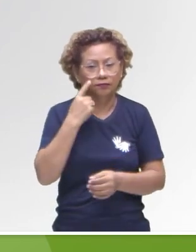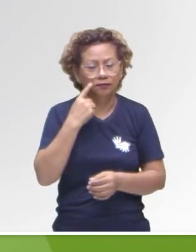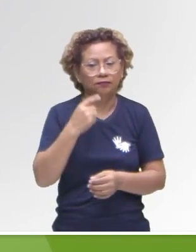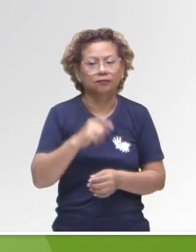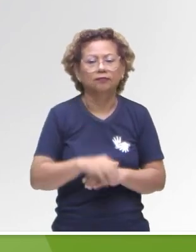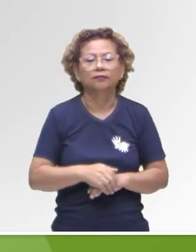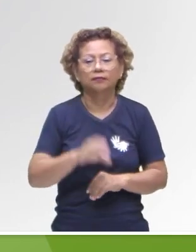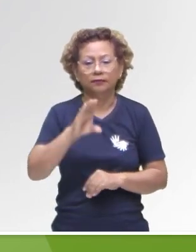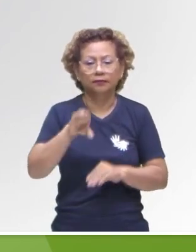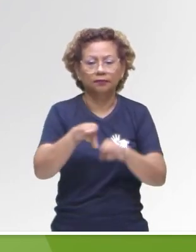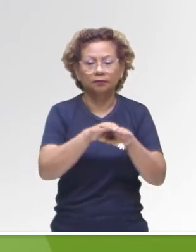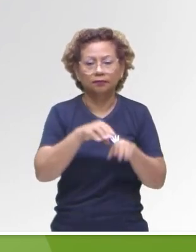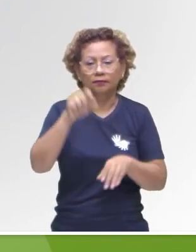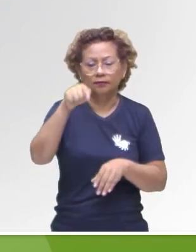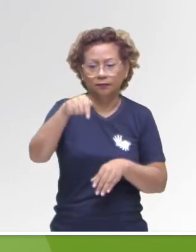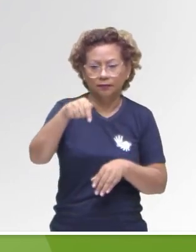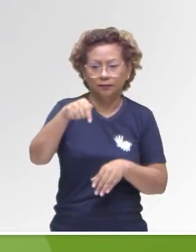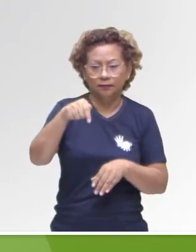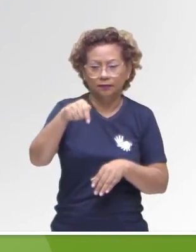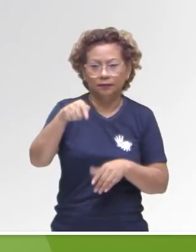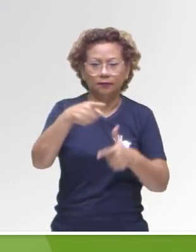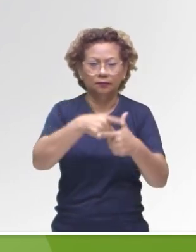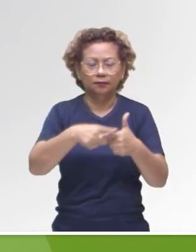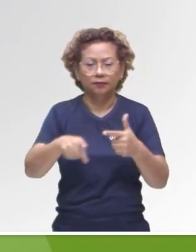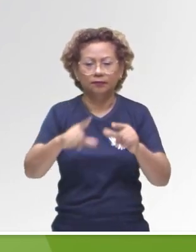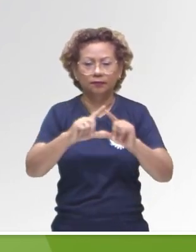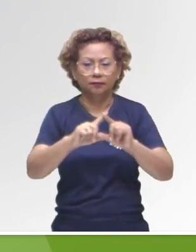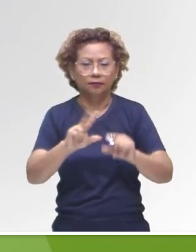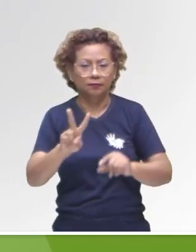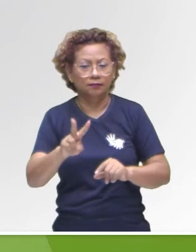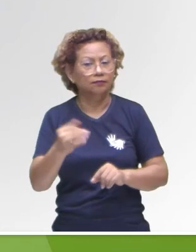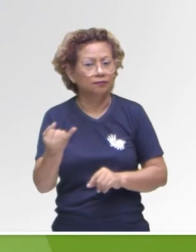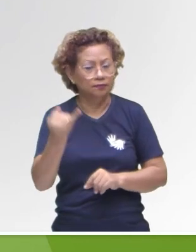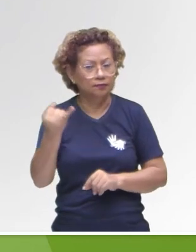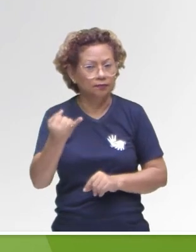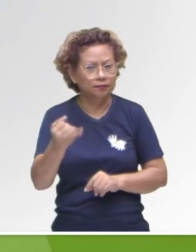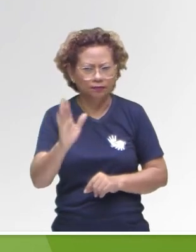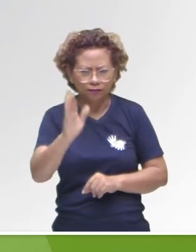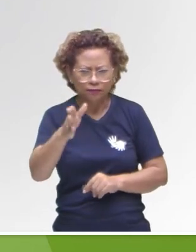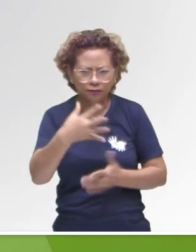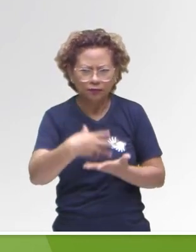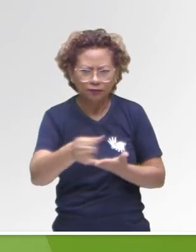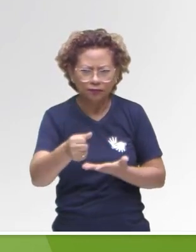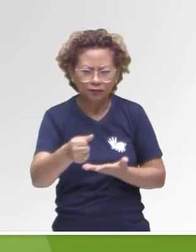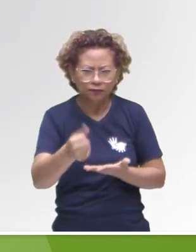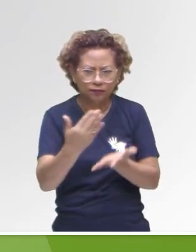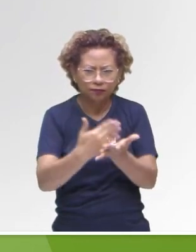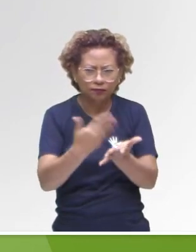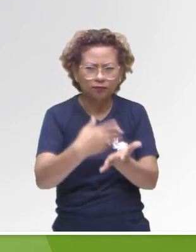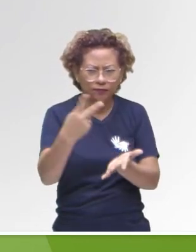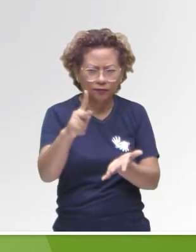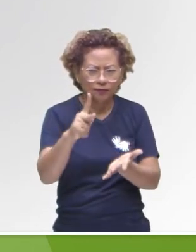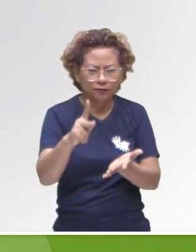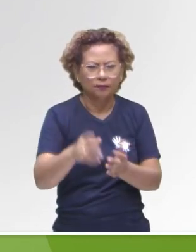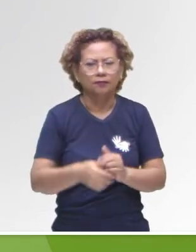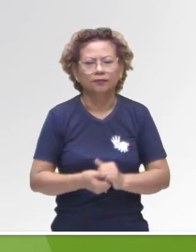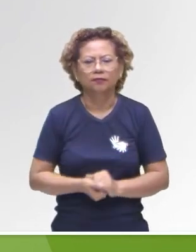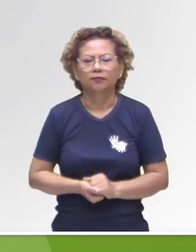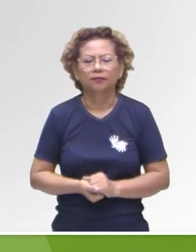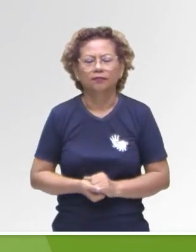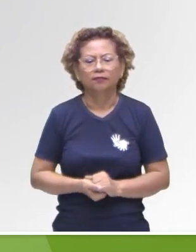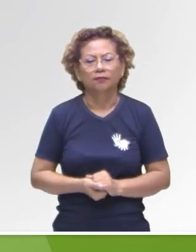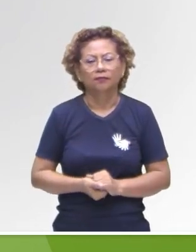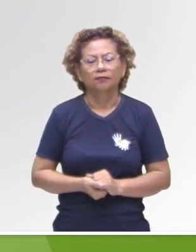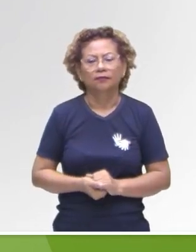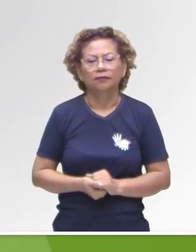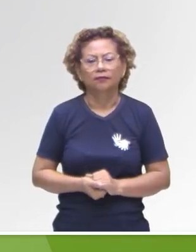C é igual a Q sobre ΔV, importante. A equação da capacitância equivalente, a primeira